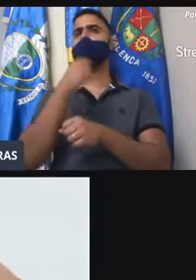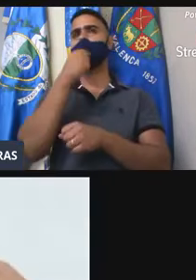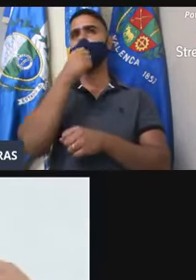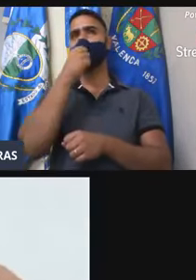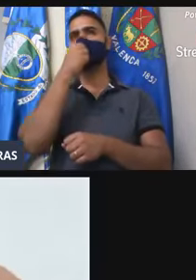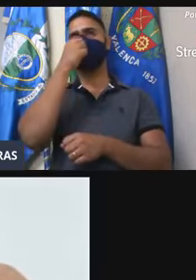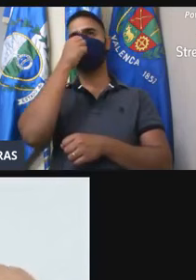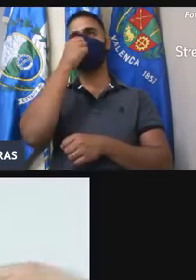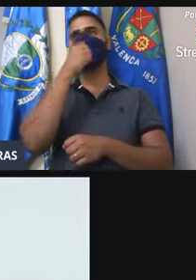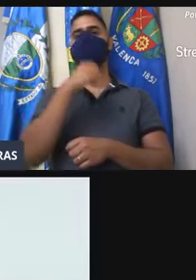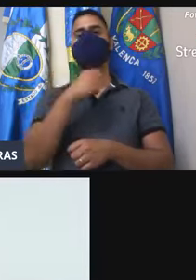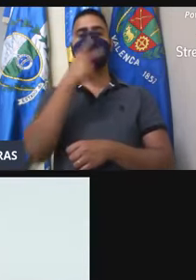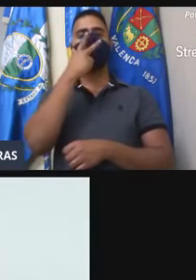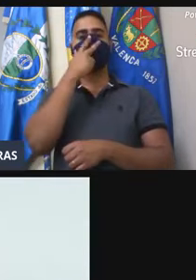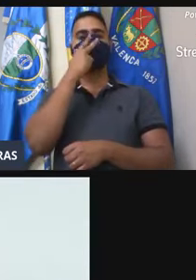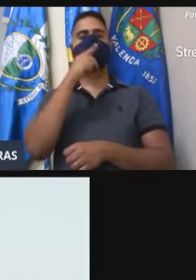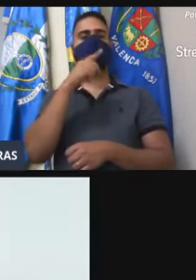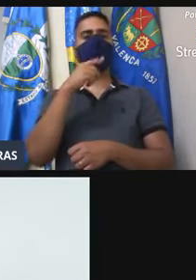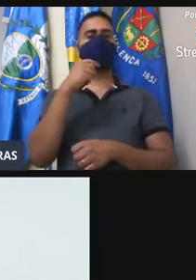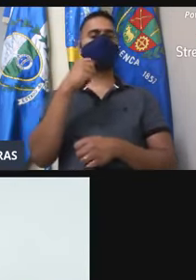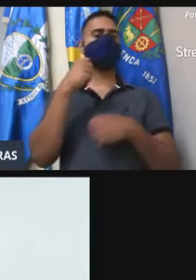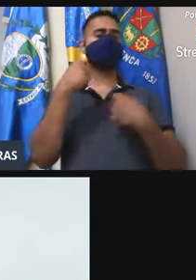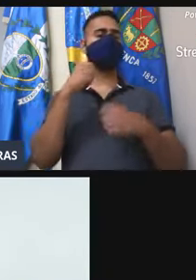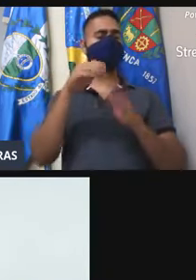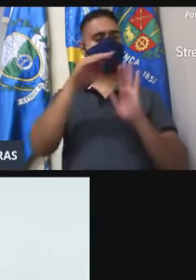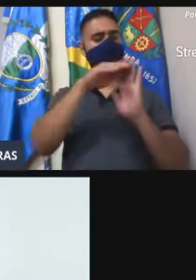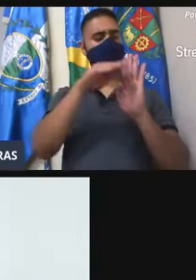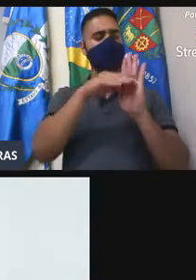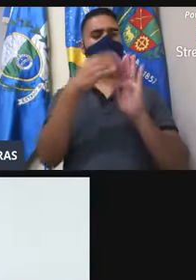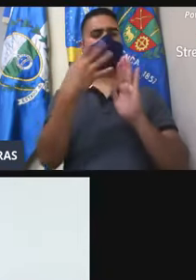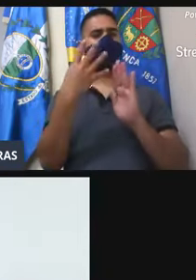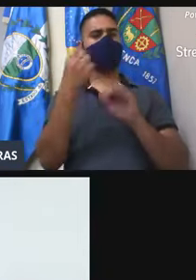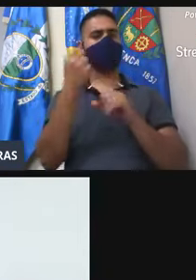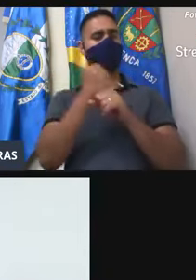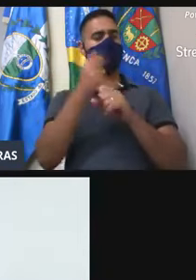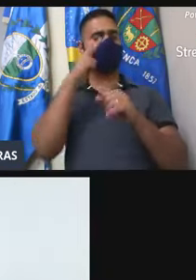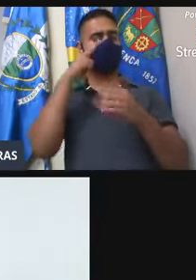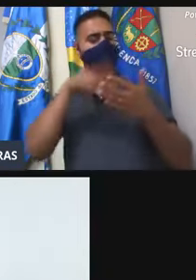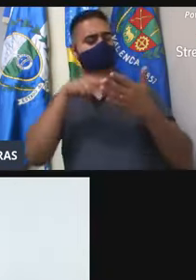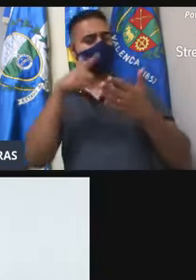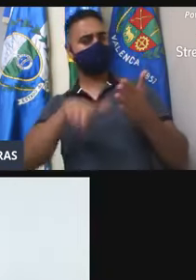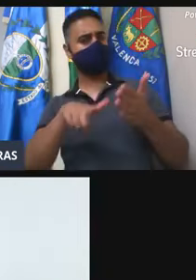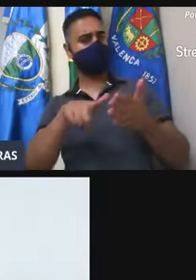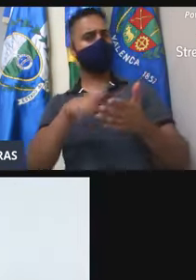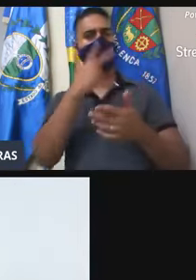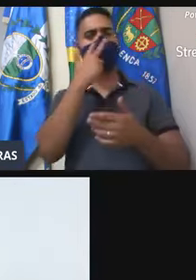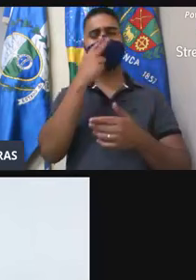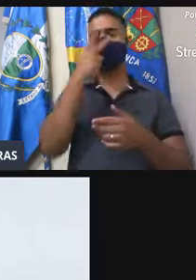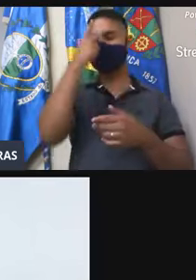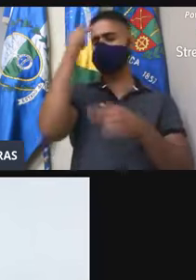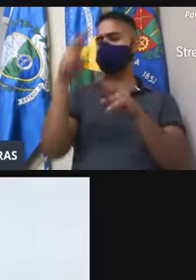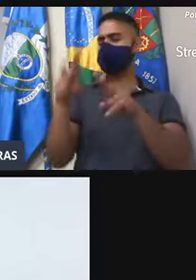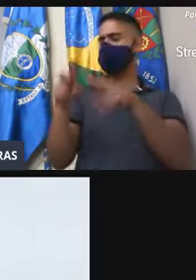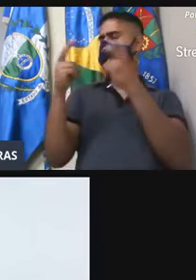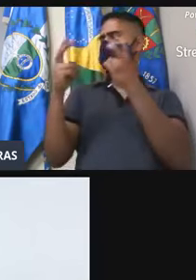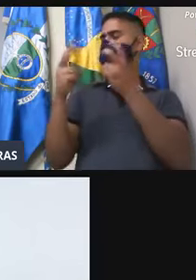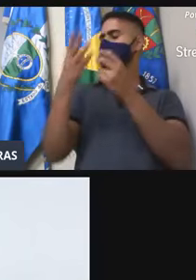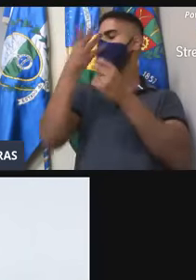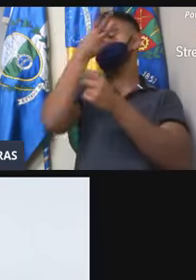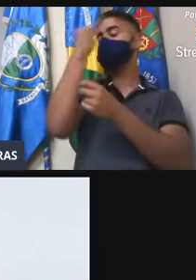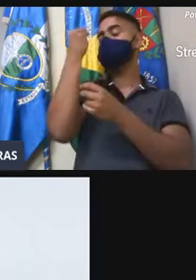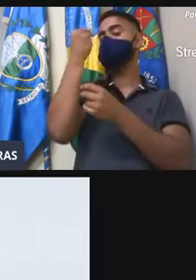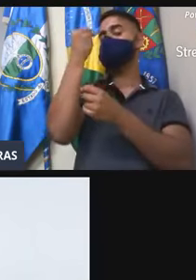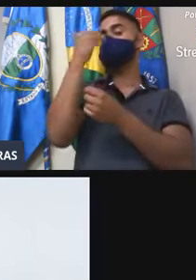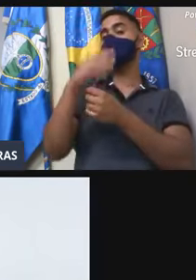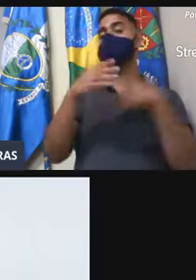me engano, e parece que ele tem que ter uma revisão de 4 em 4 anos. Parece que isso aí passou por despercebido ao longo desse